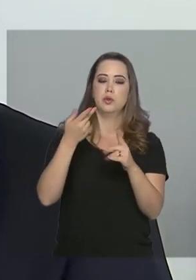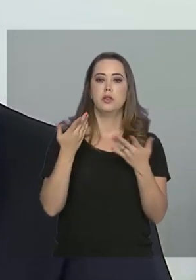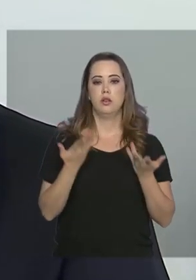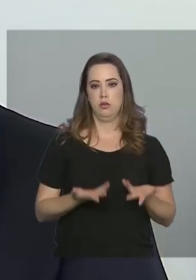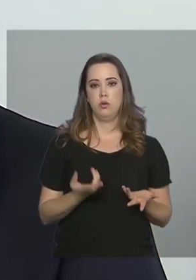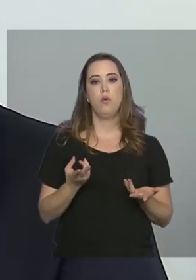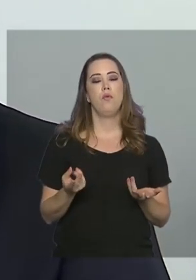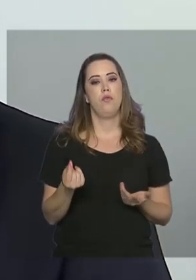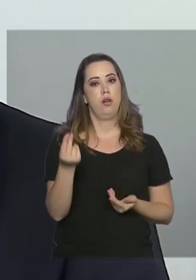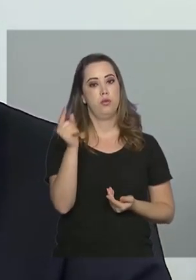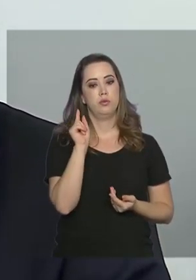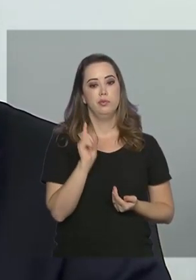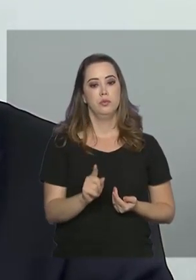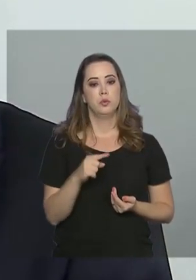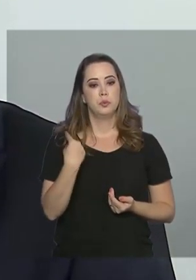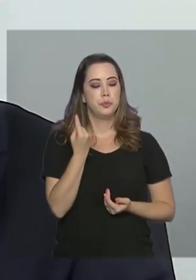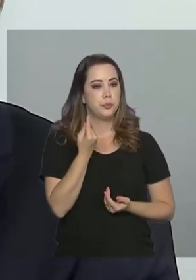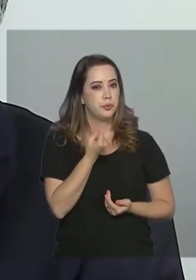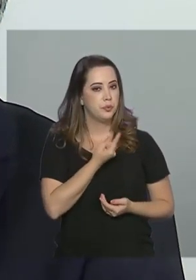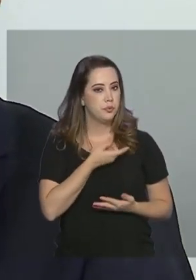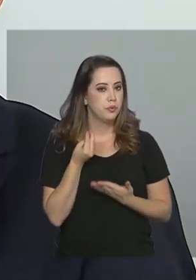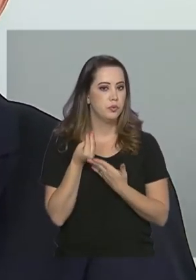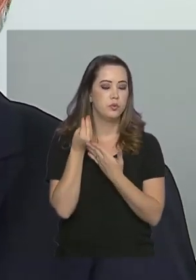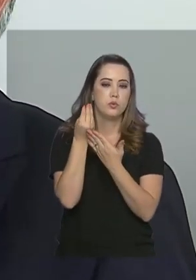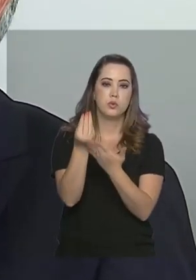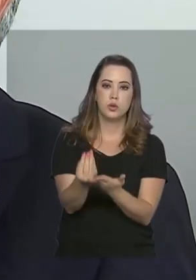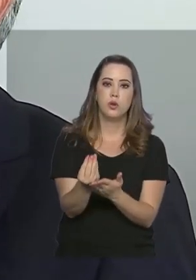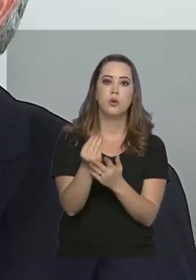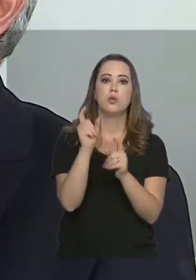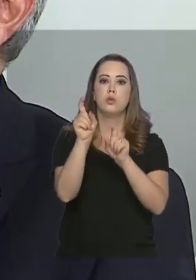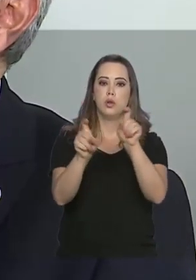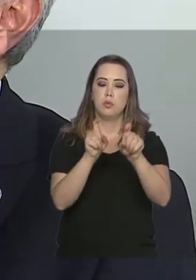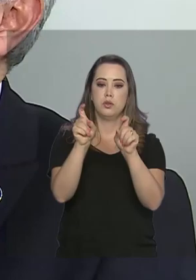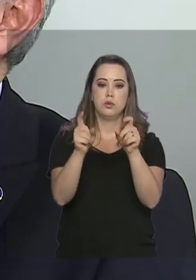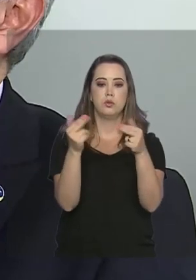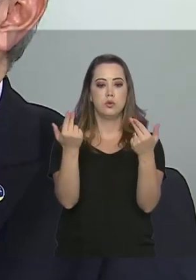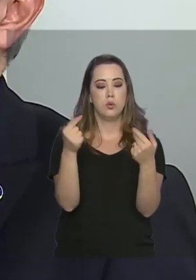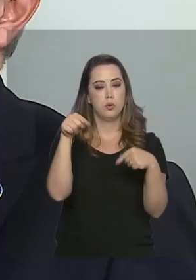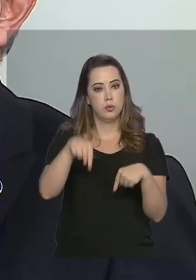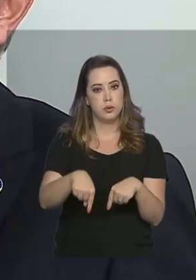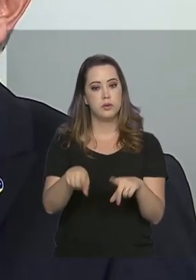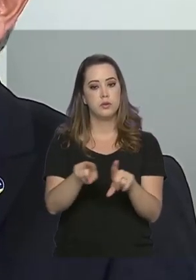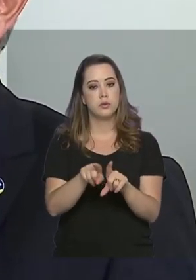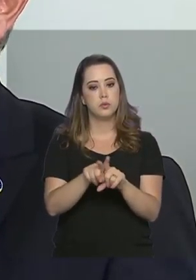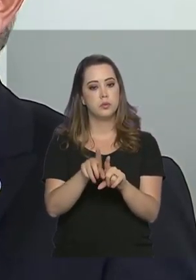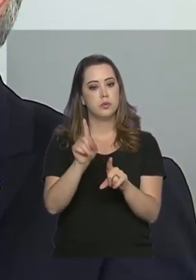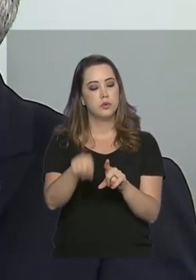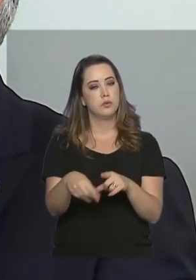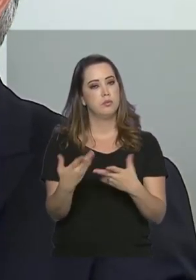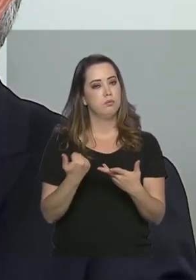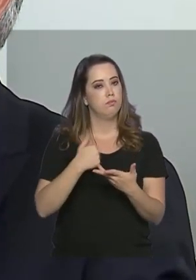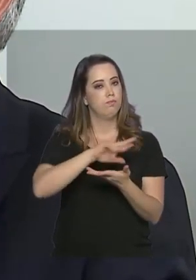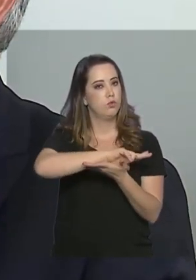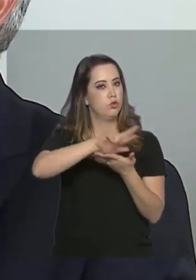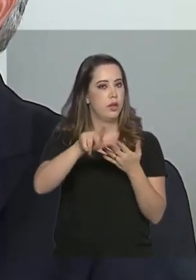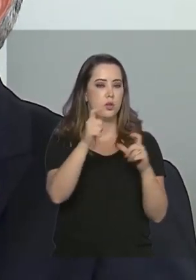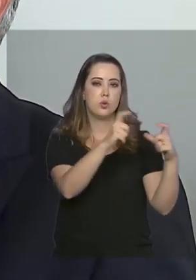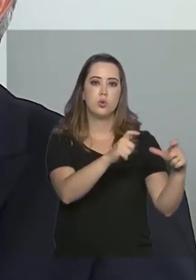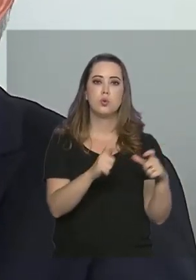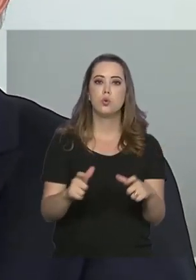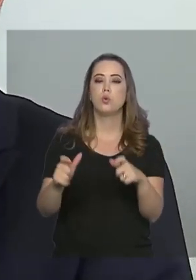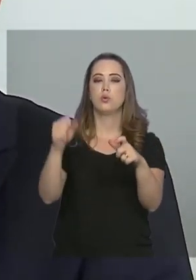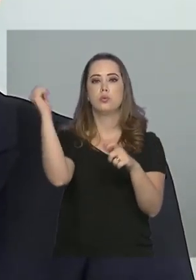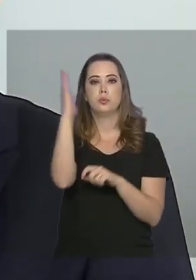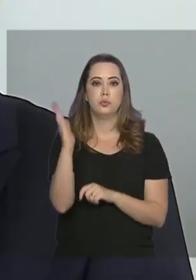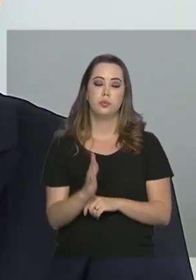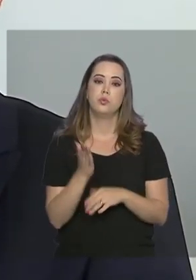quantidade. E nós distribuímos com laboratórios como esse, laboratórios de informática, para várias regiões do país.